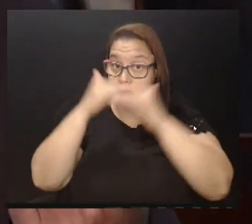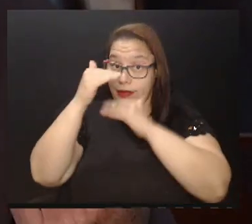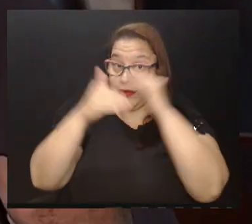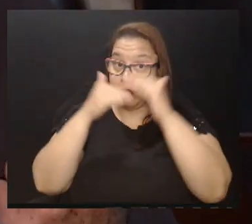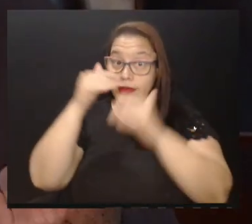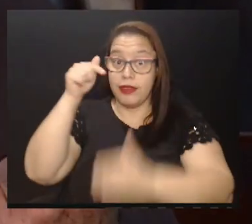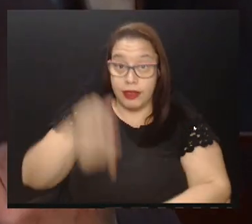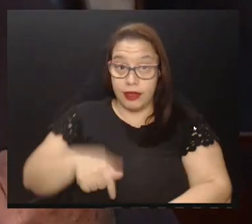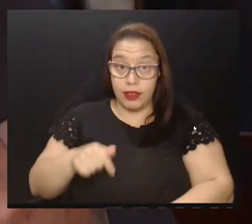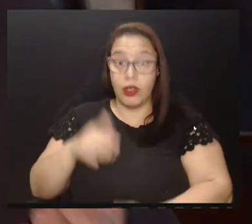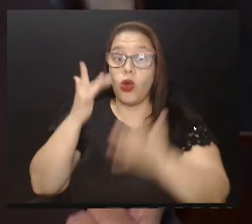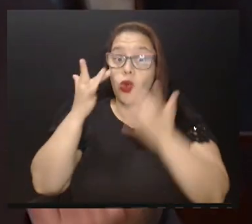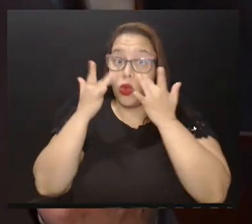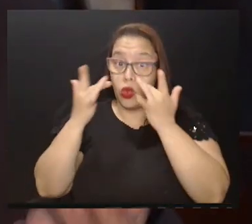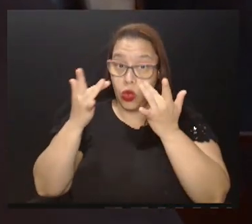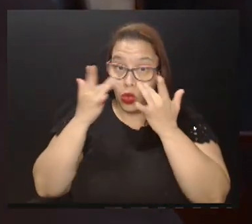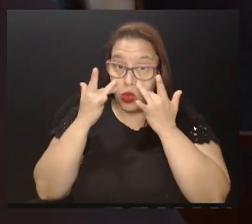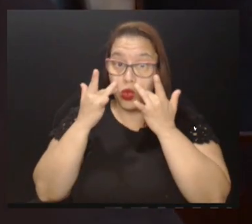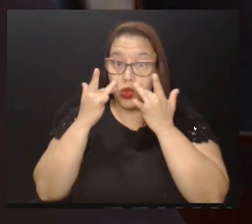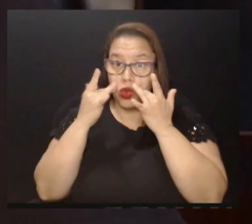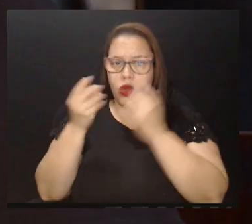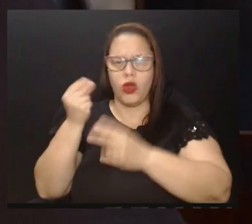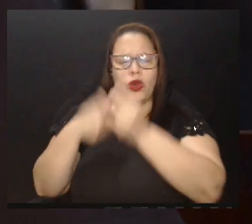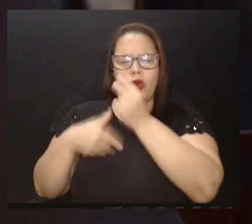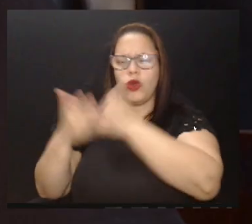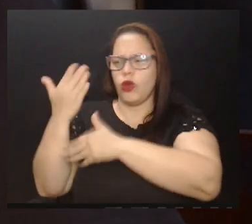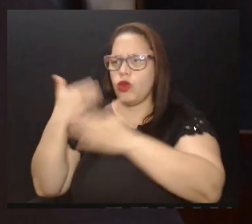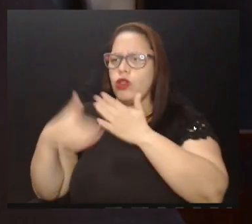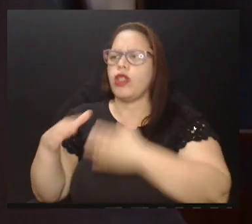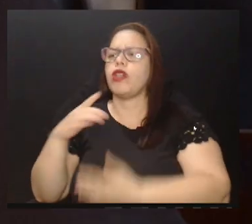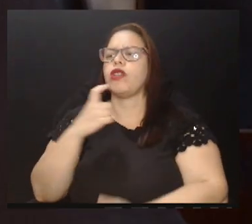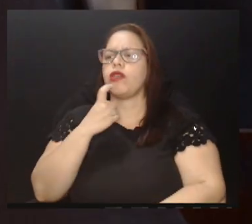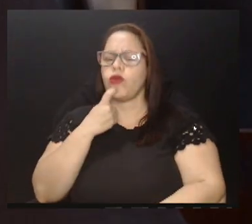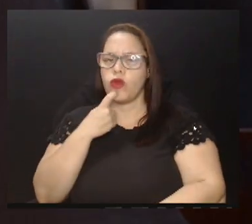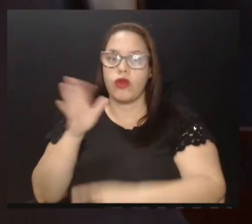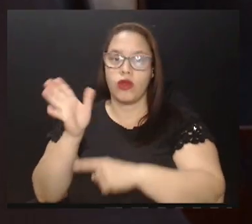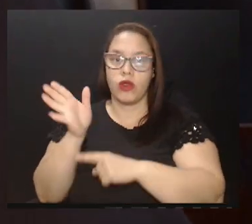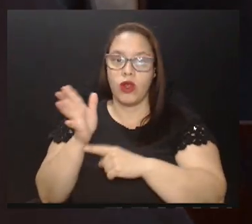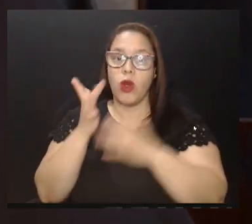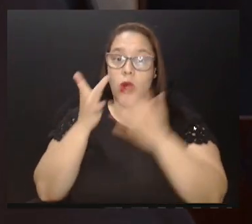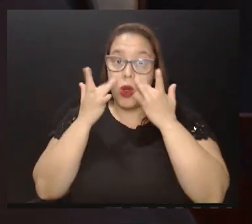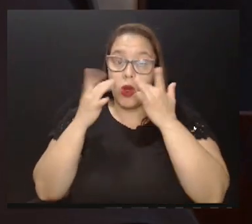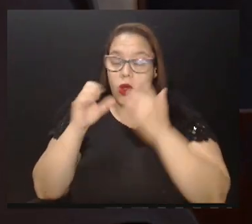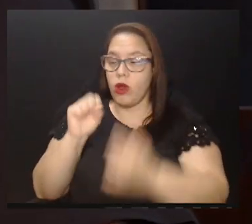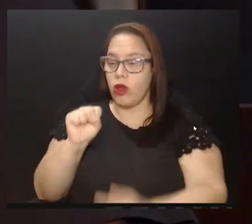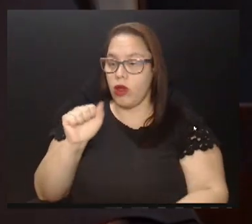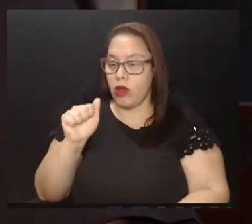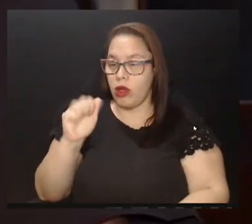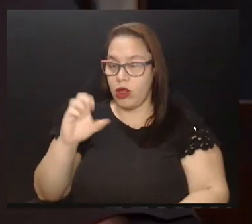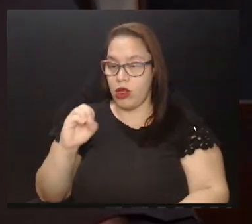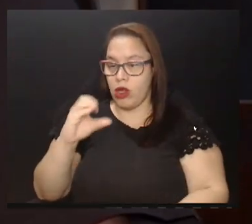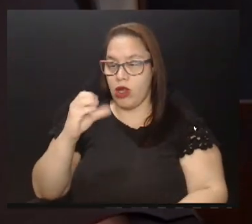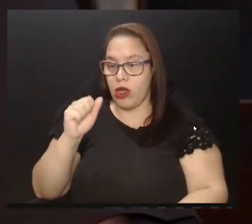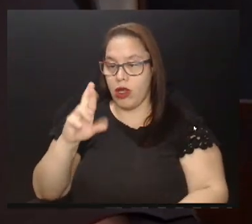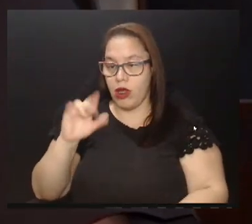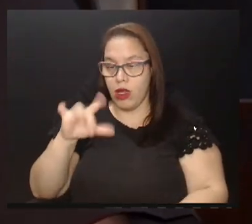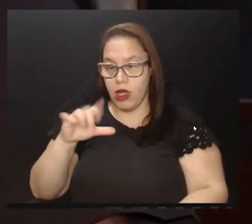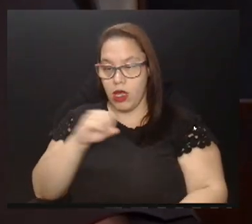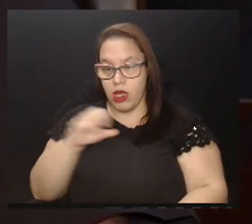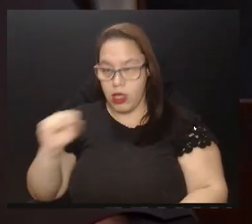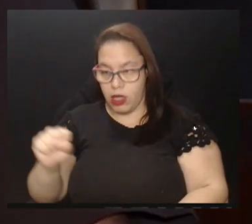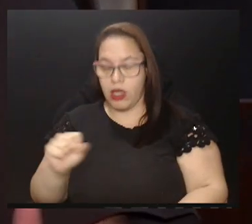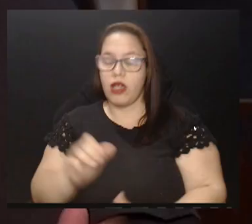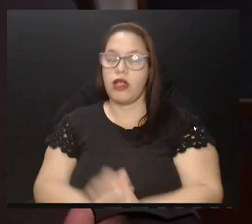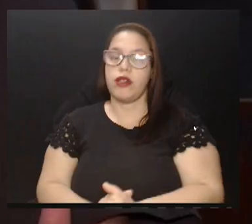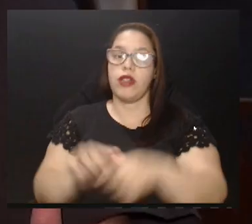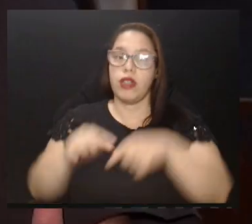que a gente tinha antes na cidade, que era o Teatro São Carlos, né? Teatro São Carlos e esse espaço aqui, o